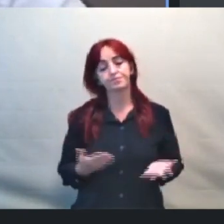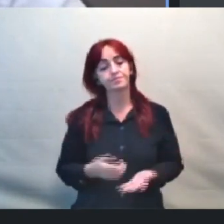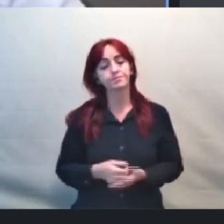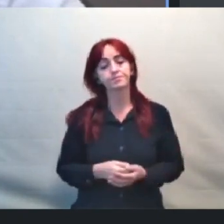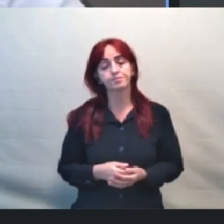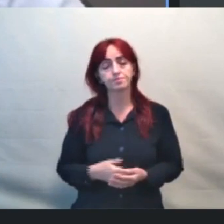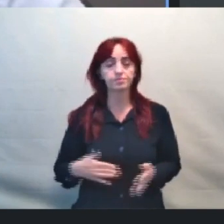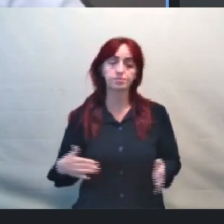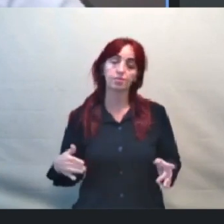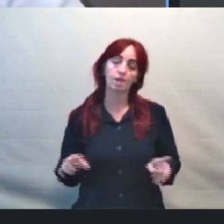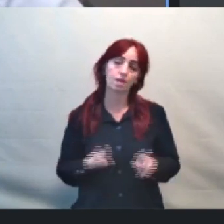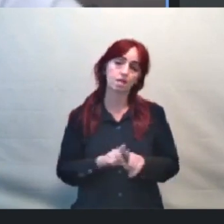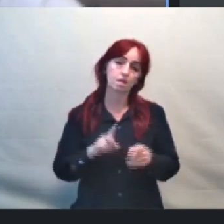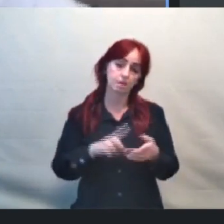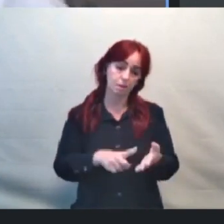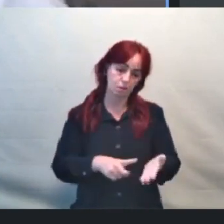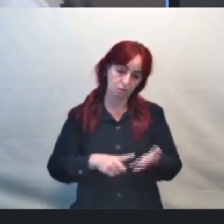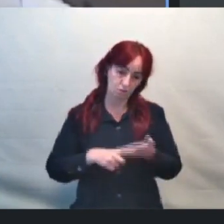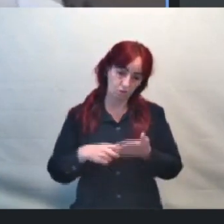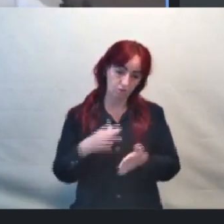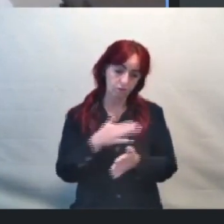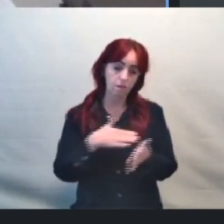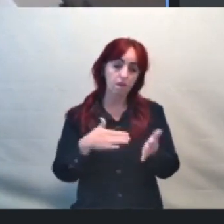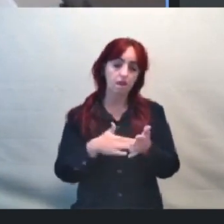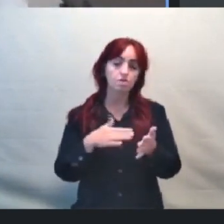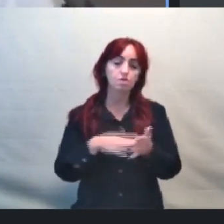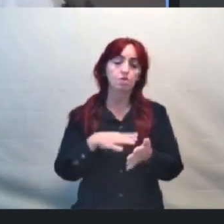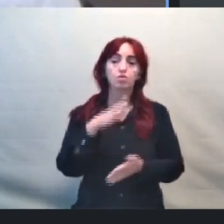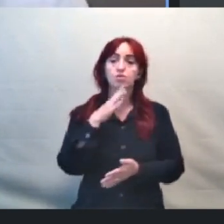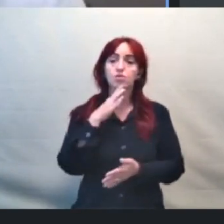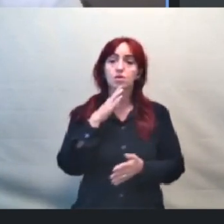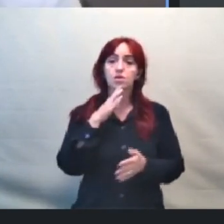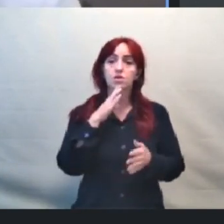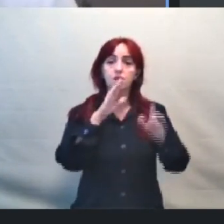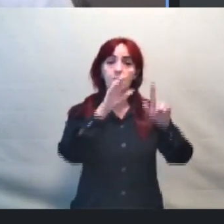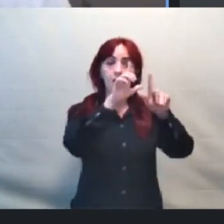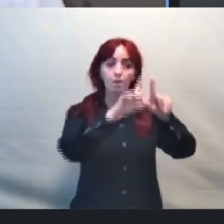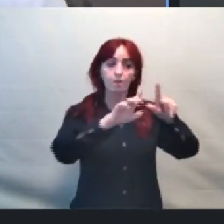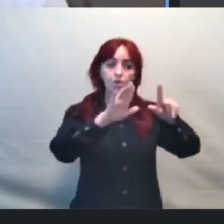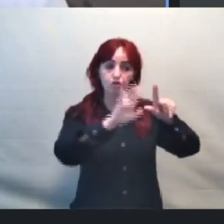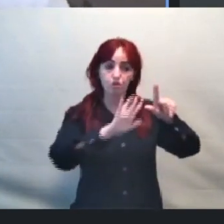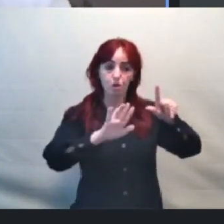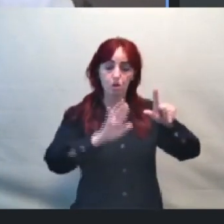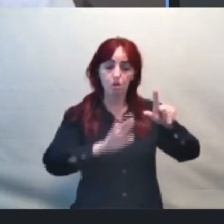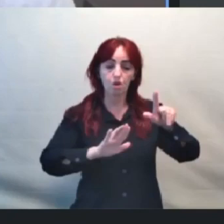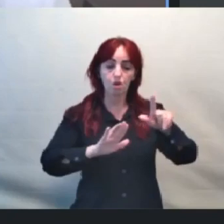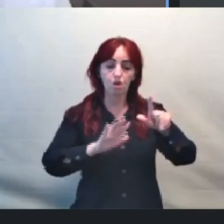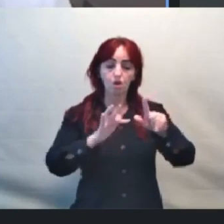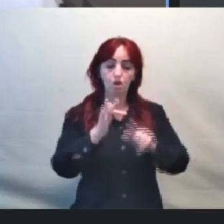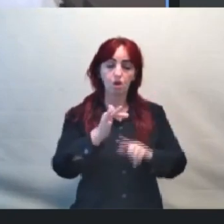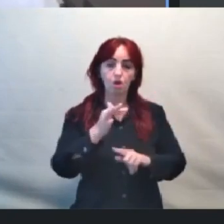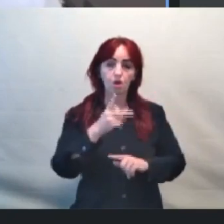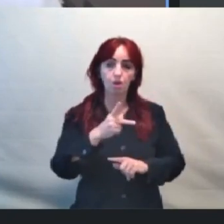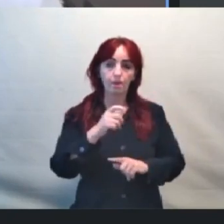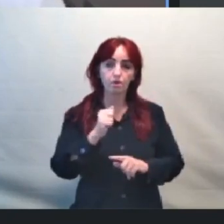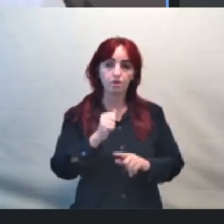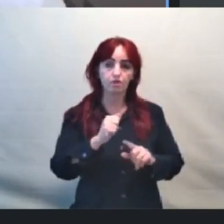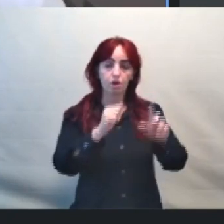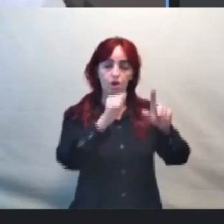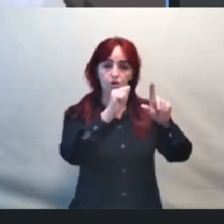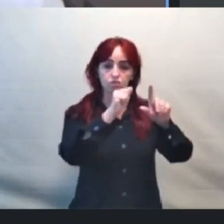convido também a todos e todas a conhecerem o portfólio de políticas públicas da ESMASAC, que nós lançamos no ano passado, uma